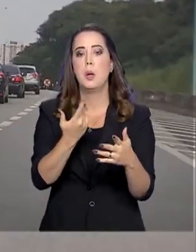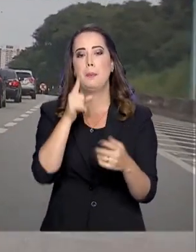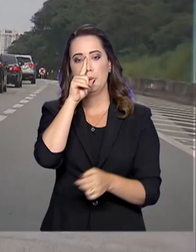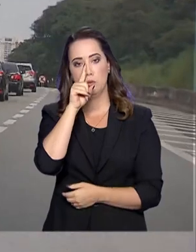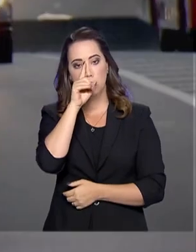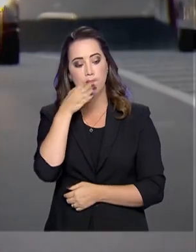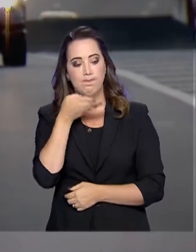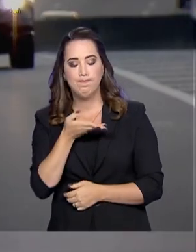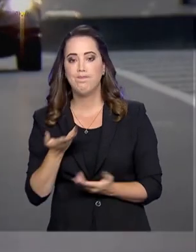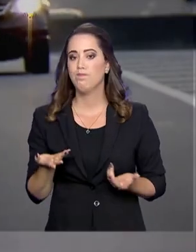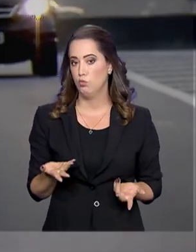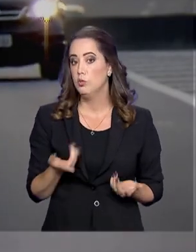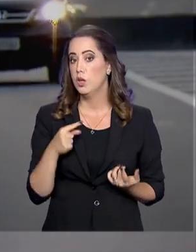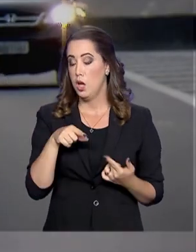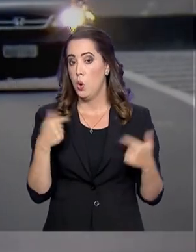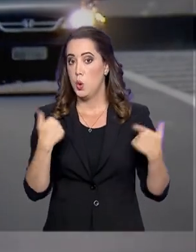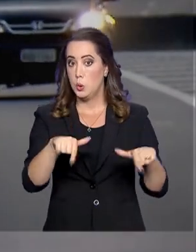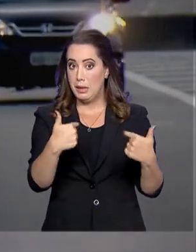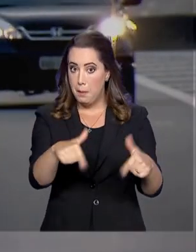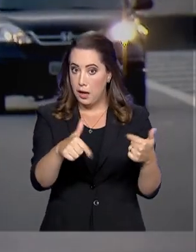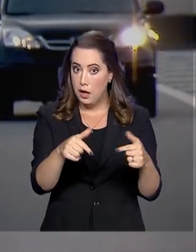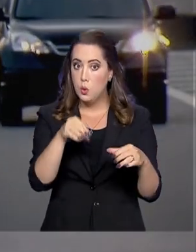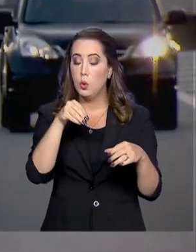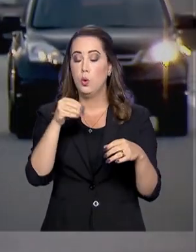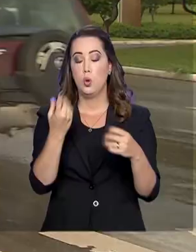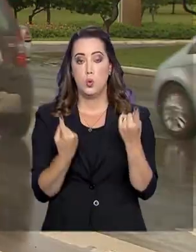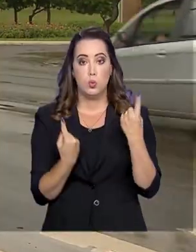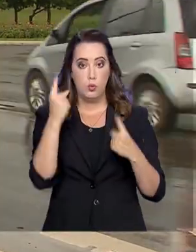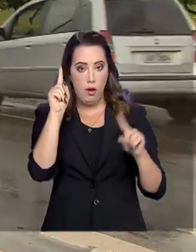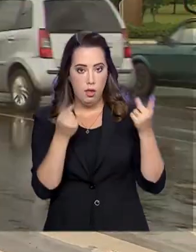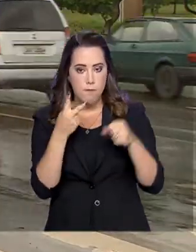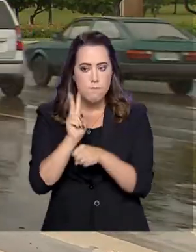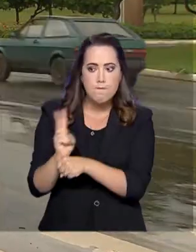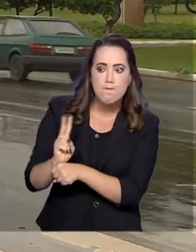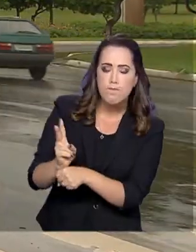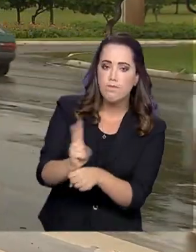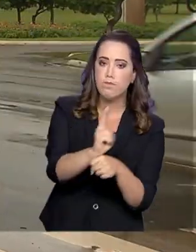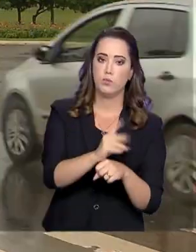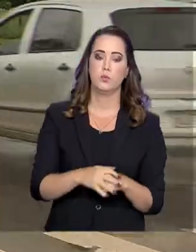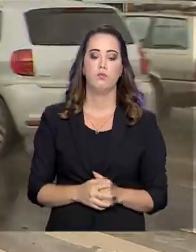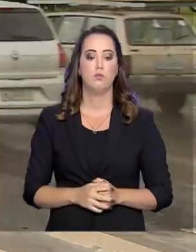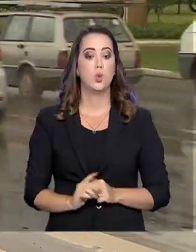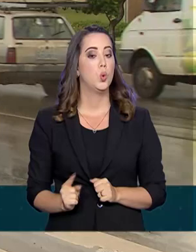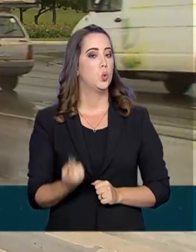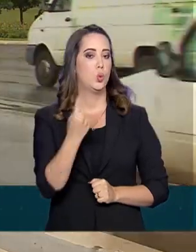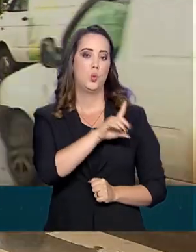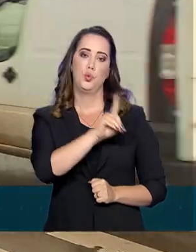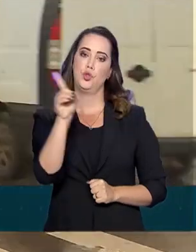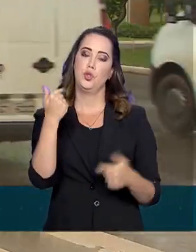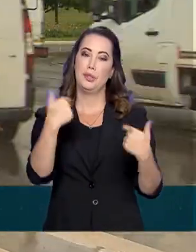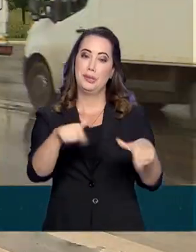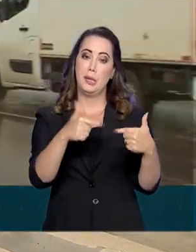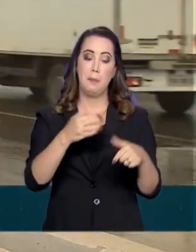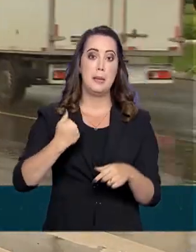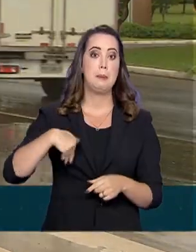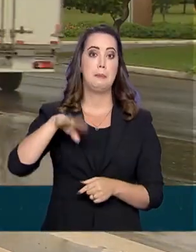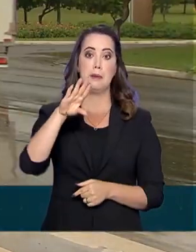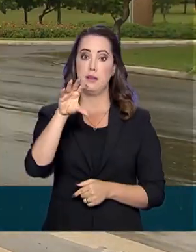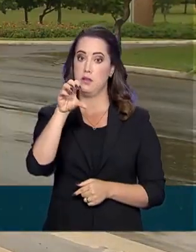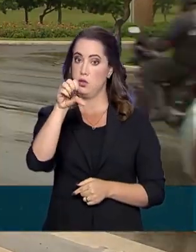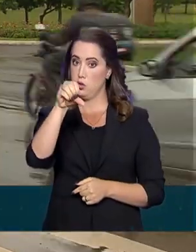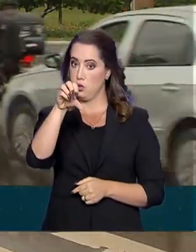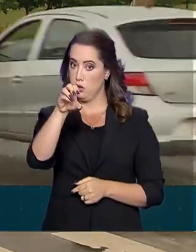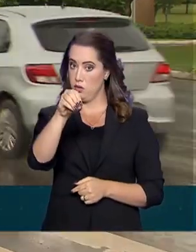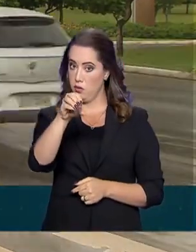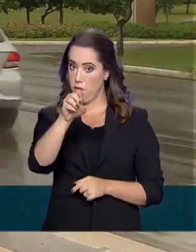intensificado durante o carnaval dentro da operação rodovida. Em um único dia de operação, mais de 900 pessoas